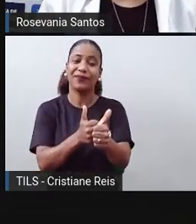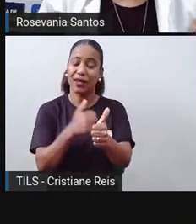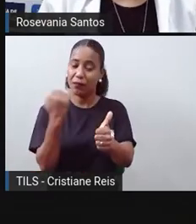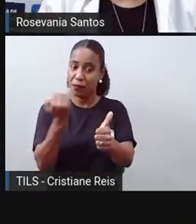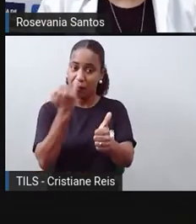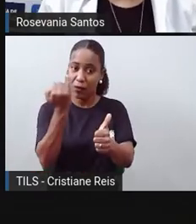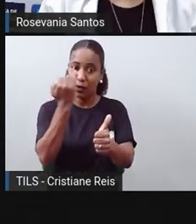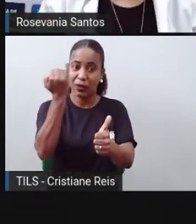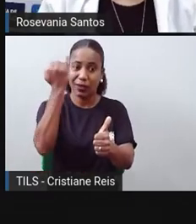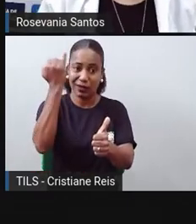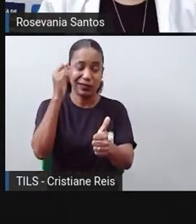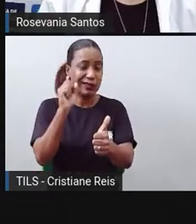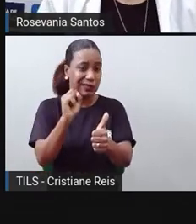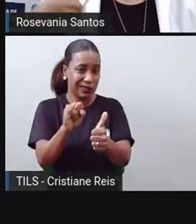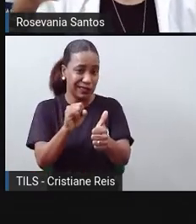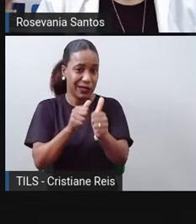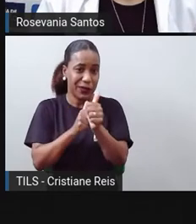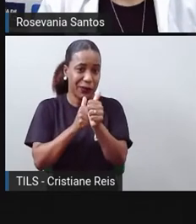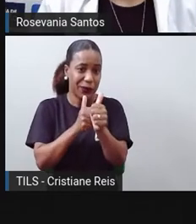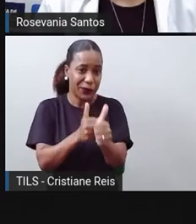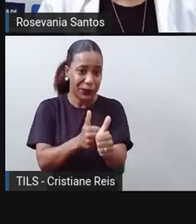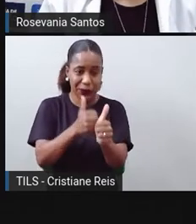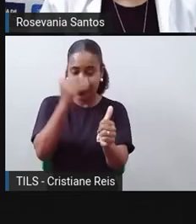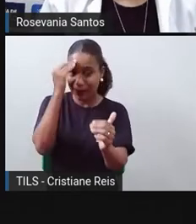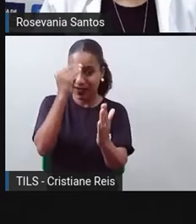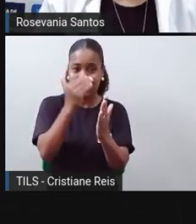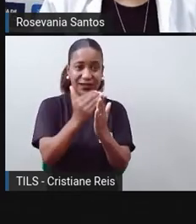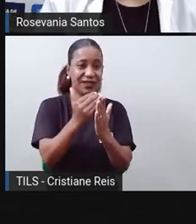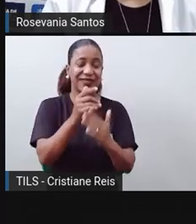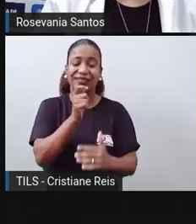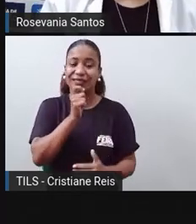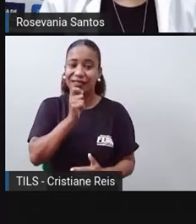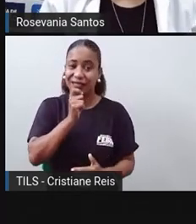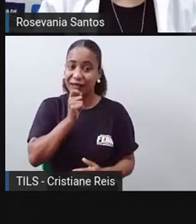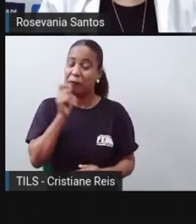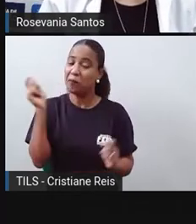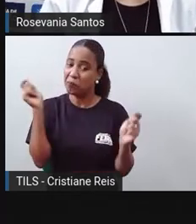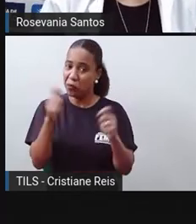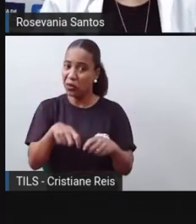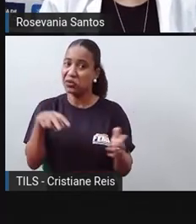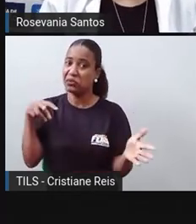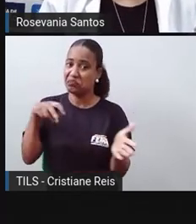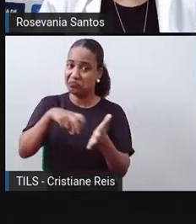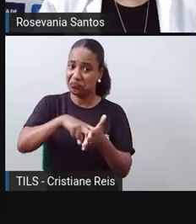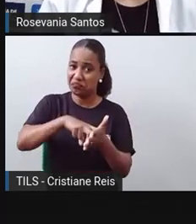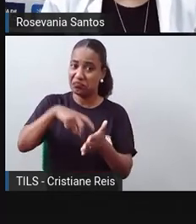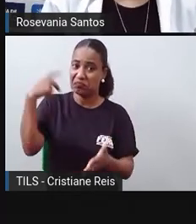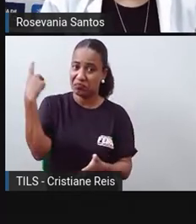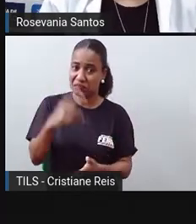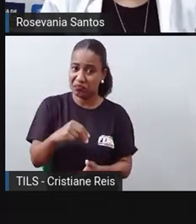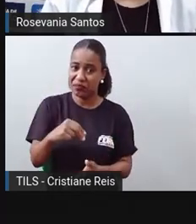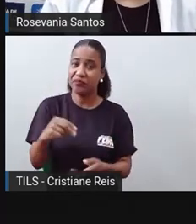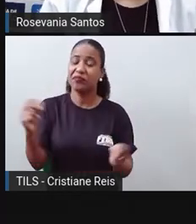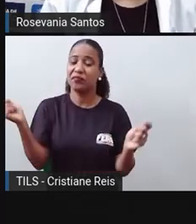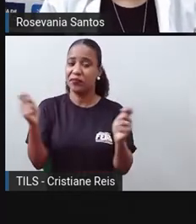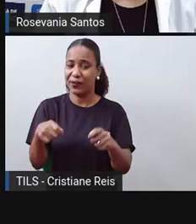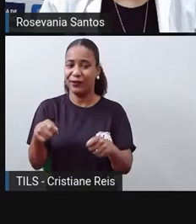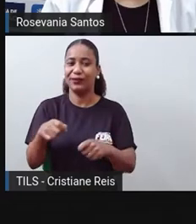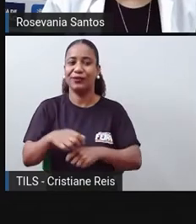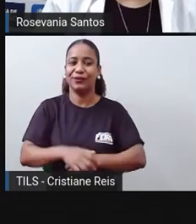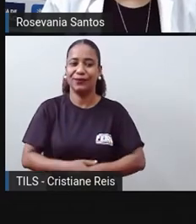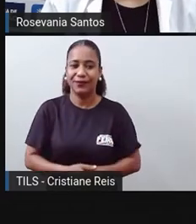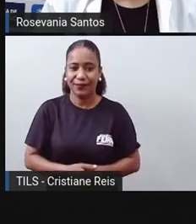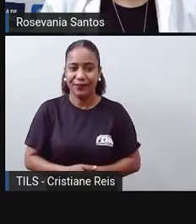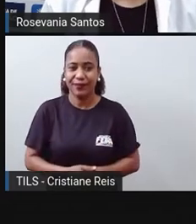né, condenados a castigos, né, severos e tudo. Então, contam também com turcos,